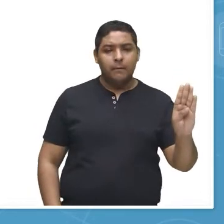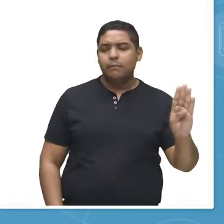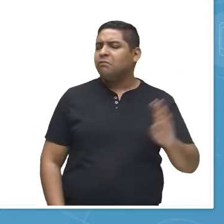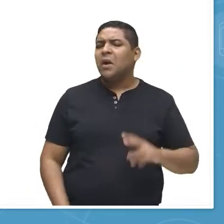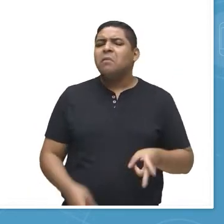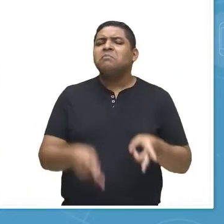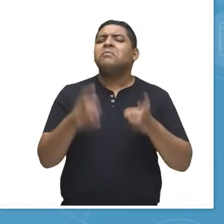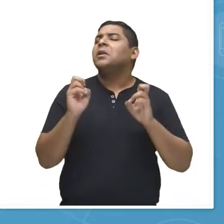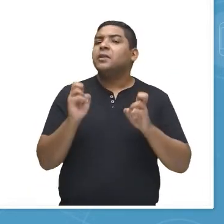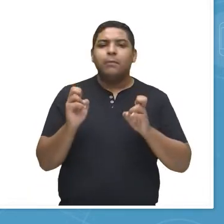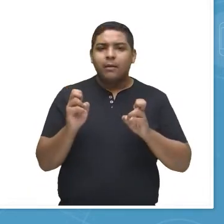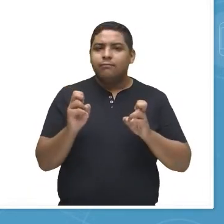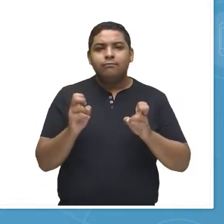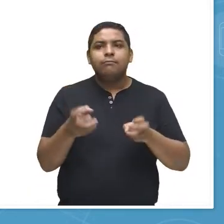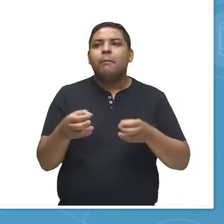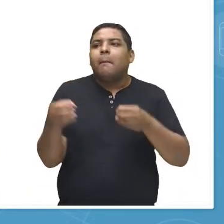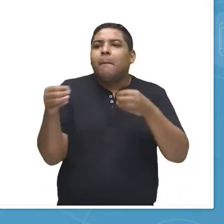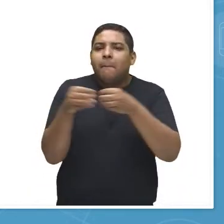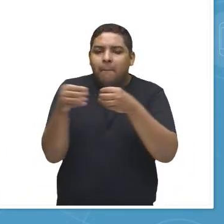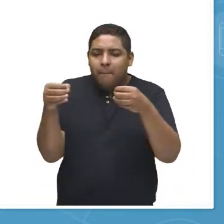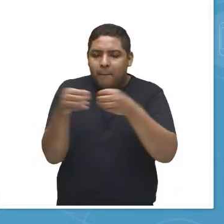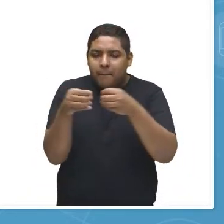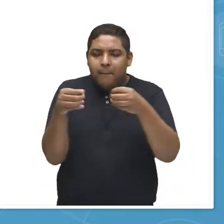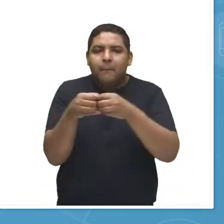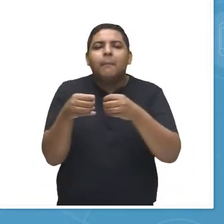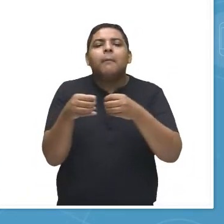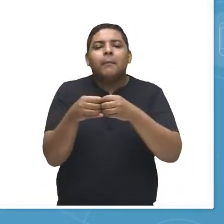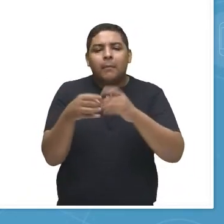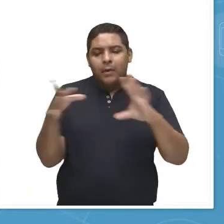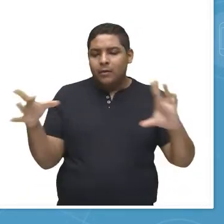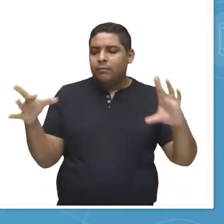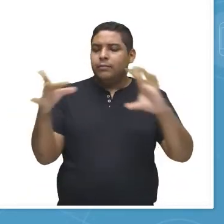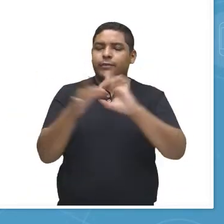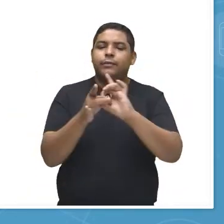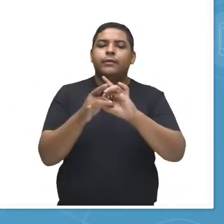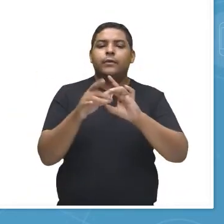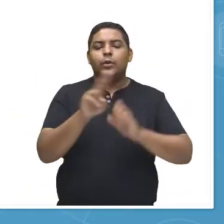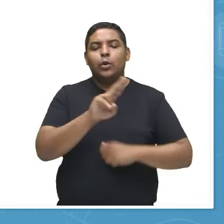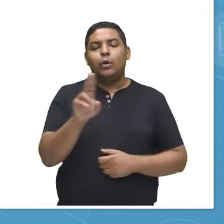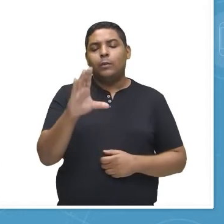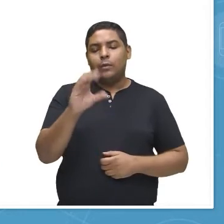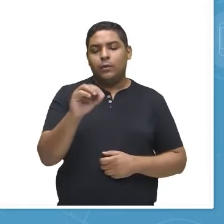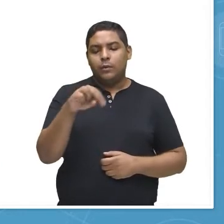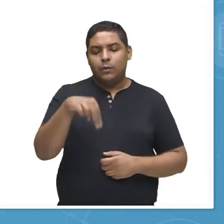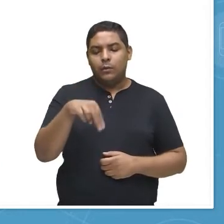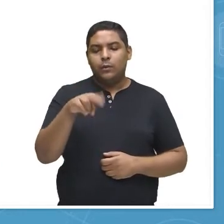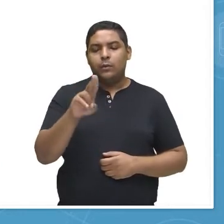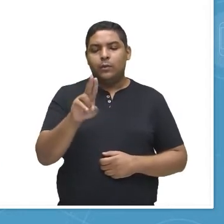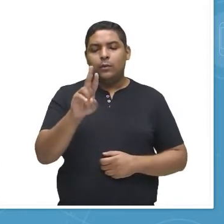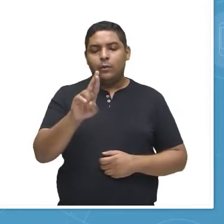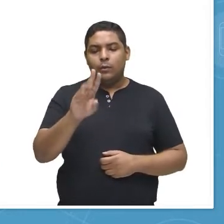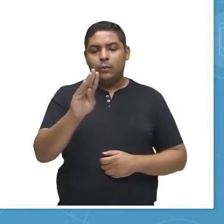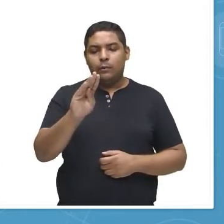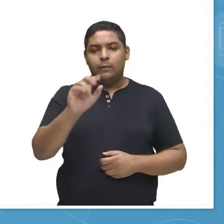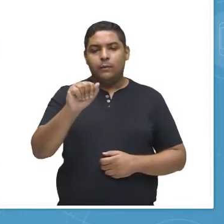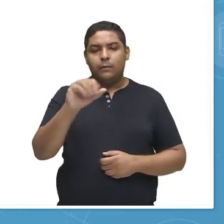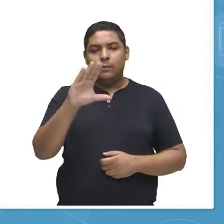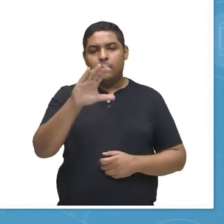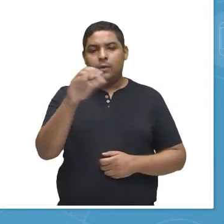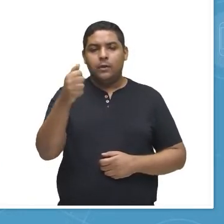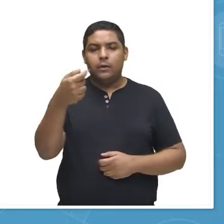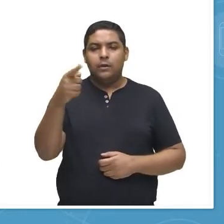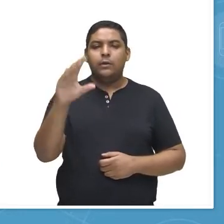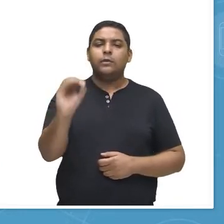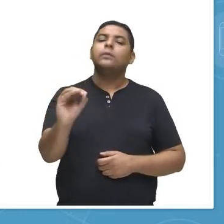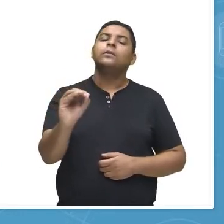muito próximo, é tudo interligado. Por isso é o nome conurbação. Um município dentro de outro município, proximidade que